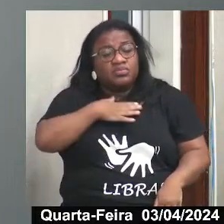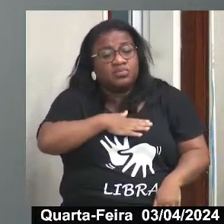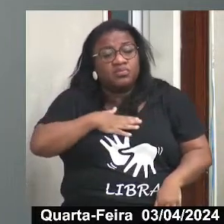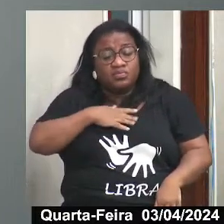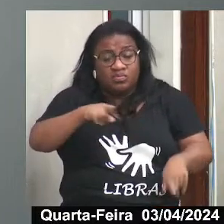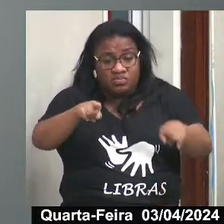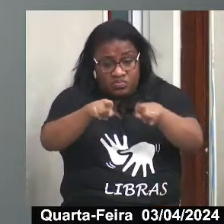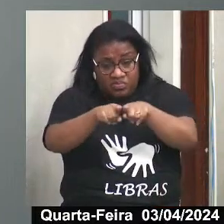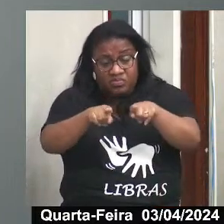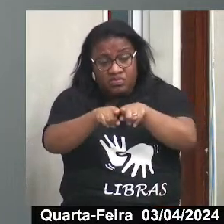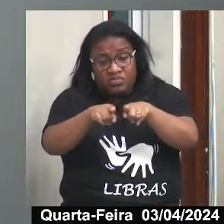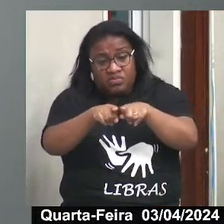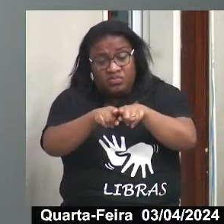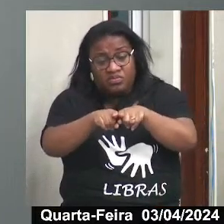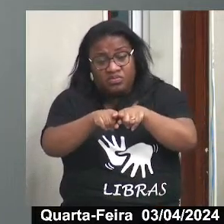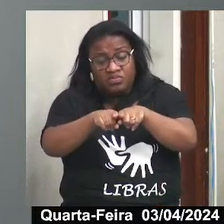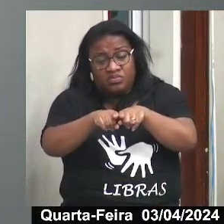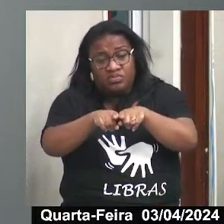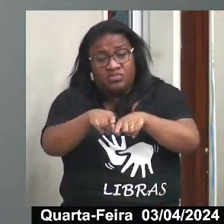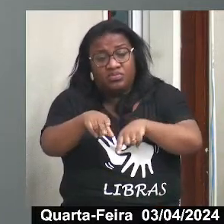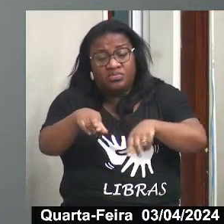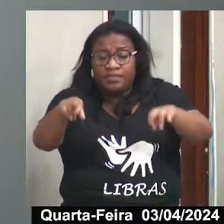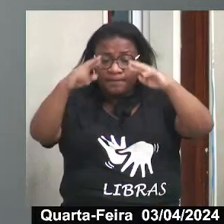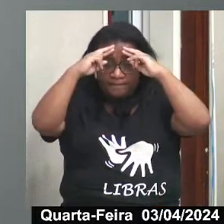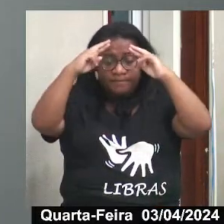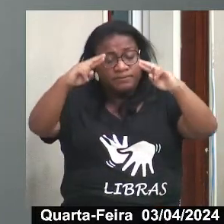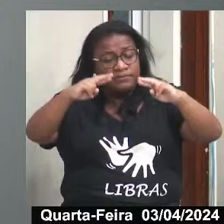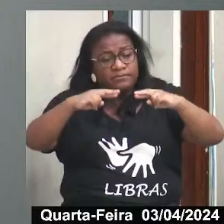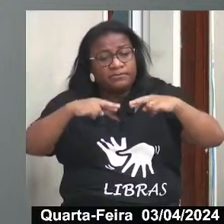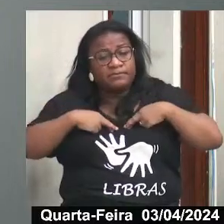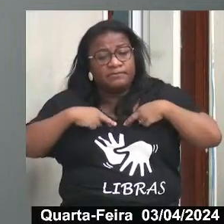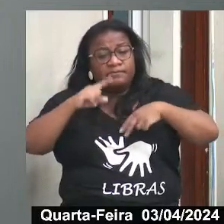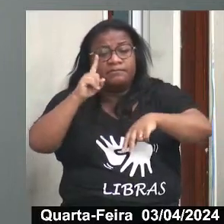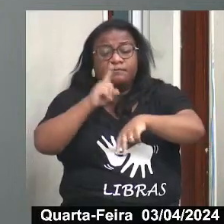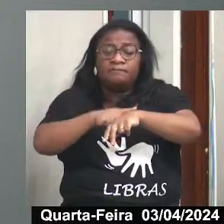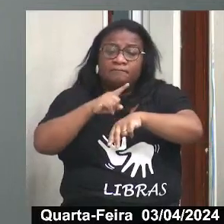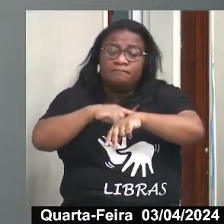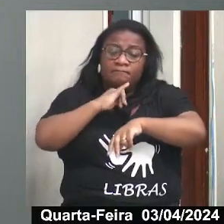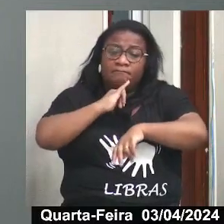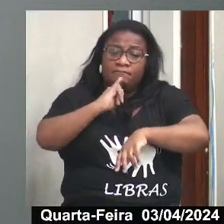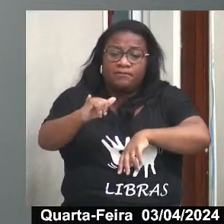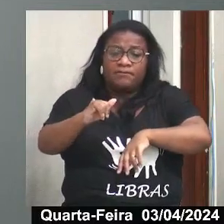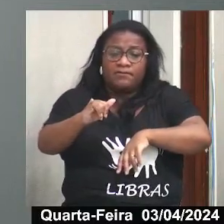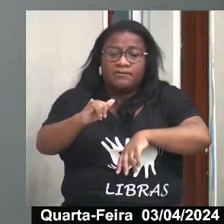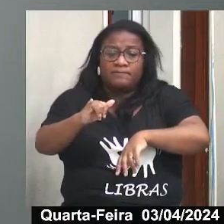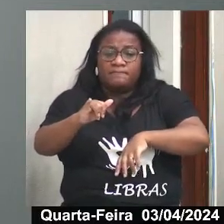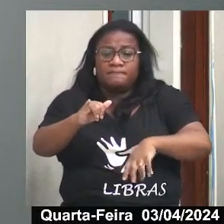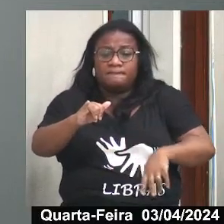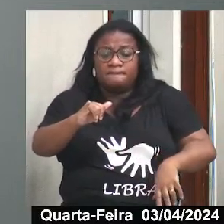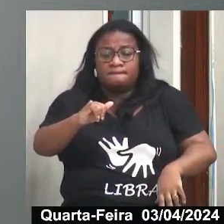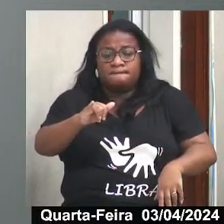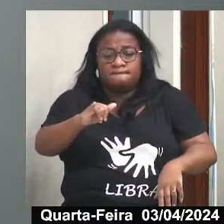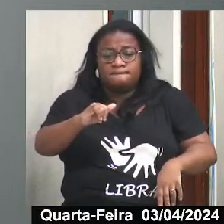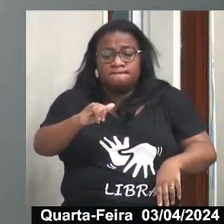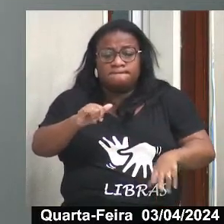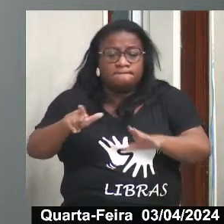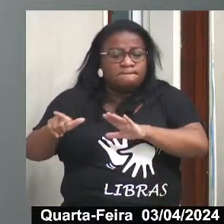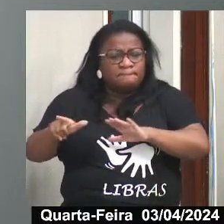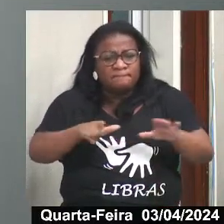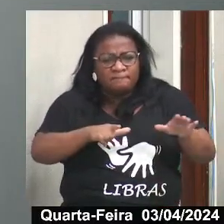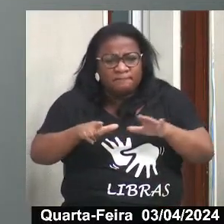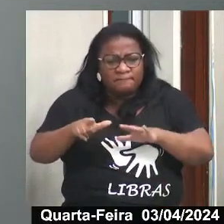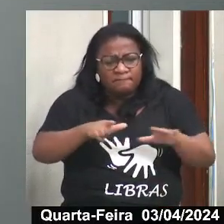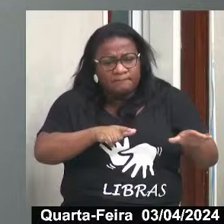eu gostaria que o secretário também fosse recíproco comigo e me respeitasse na hora que eu acionar. Porque essa